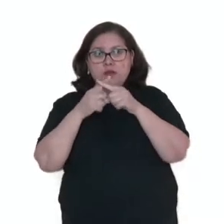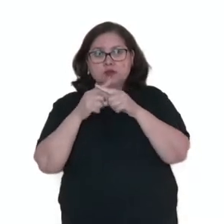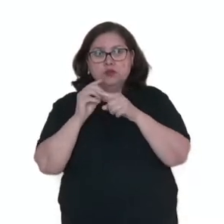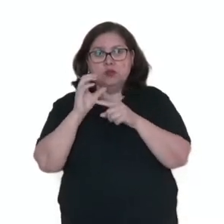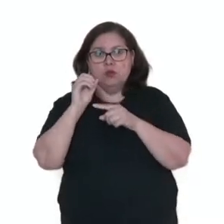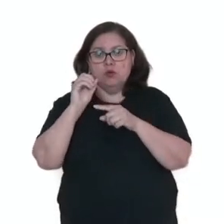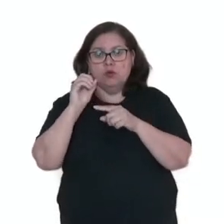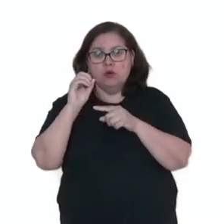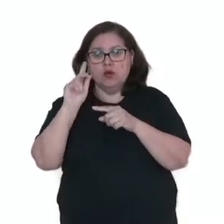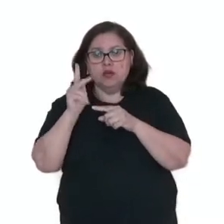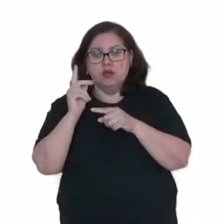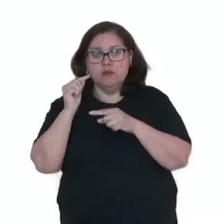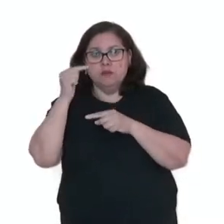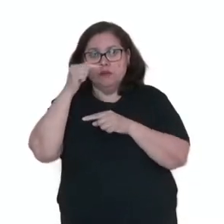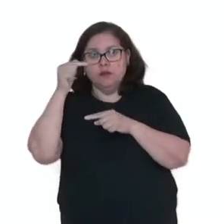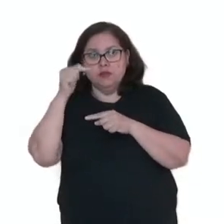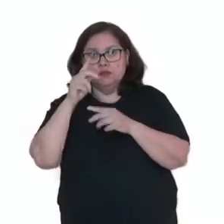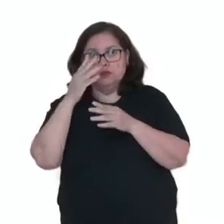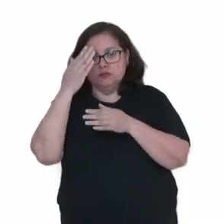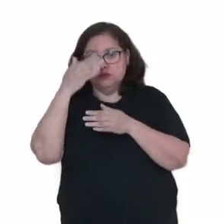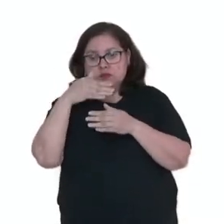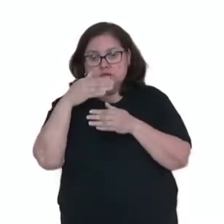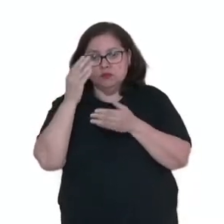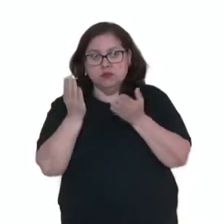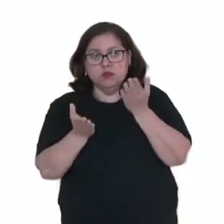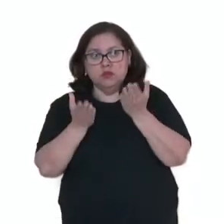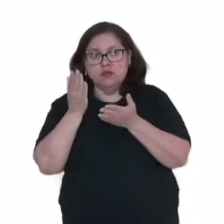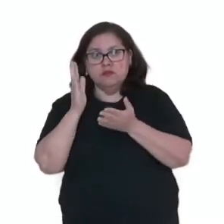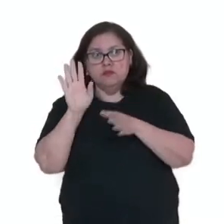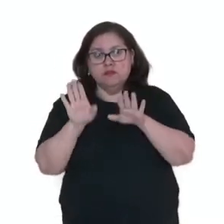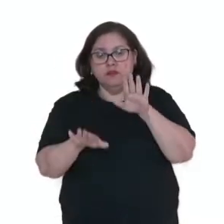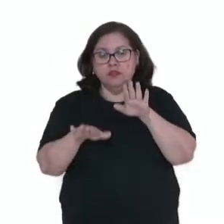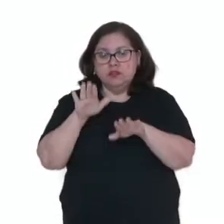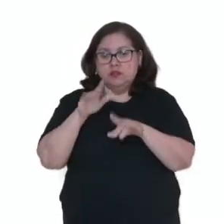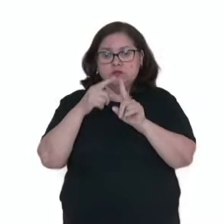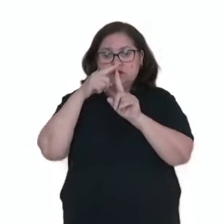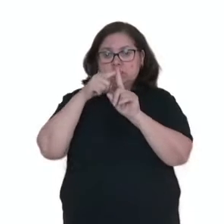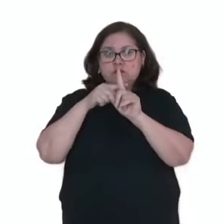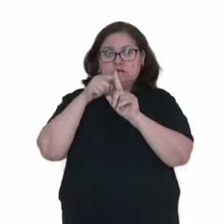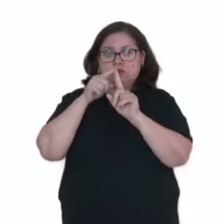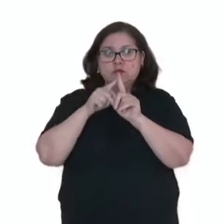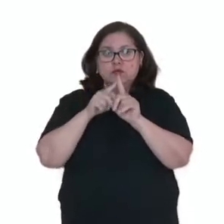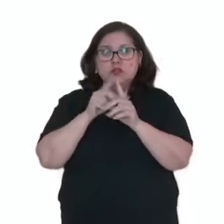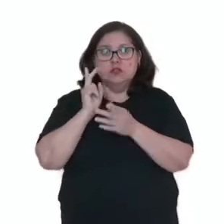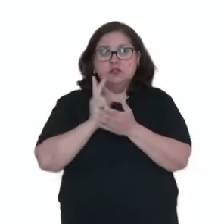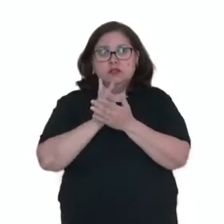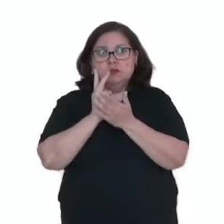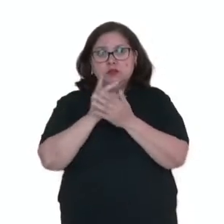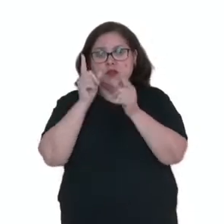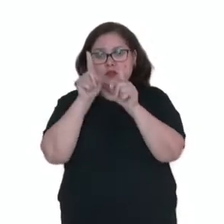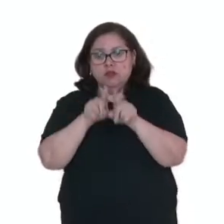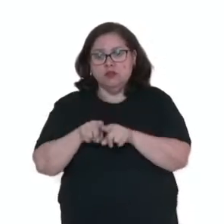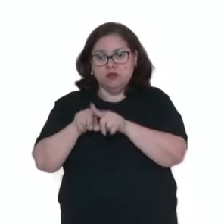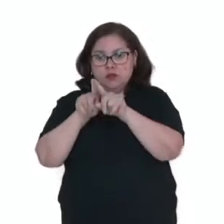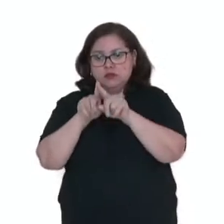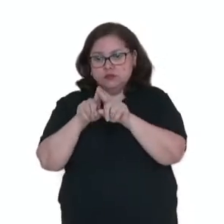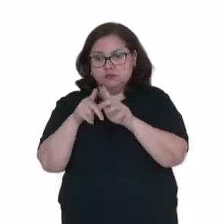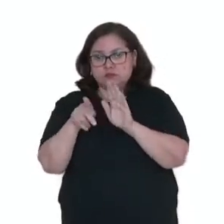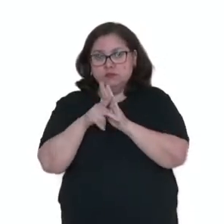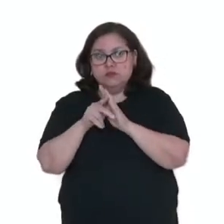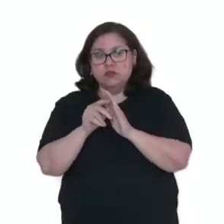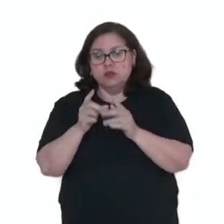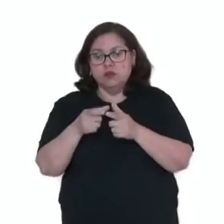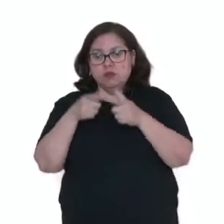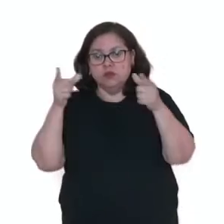e OH- presentes no equilíbrio variam com a temperatura, mas serão sempre iguais entre si. Tá? Então